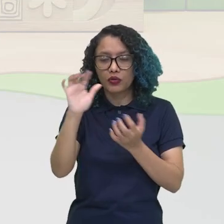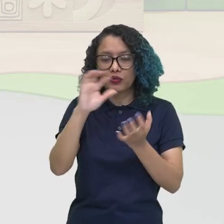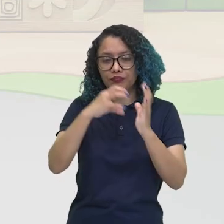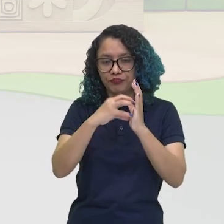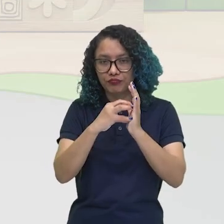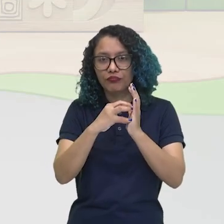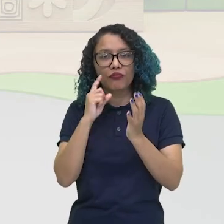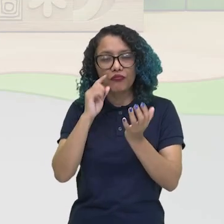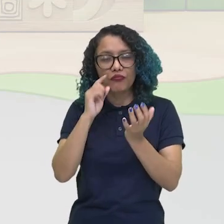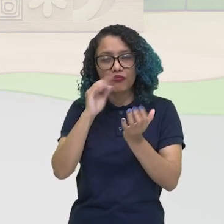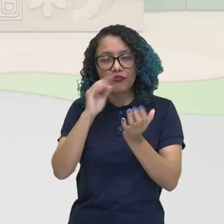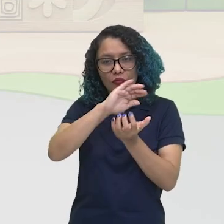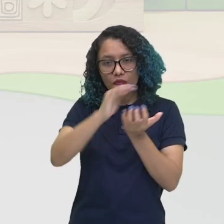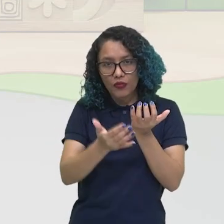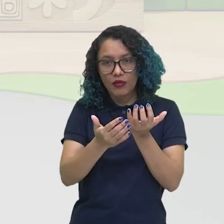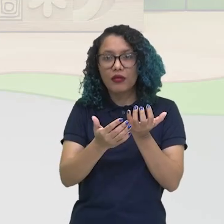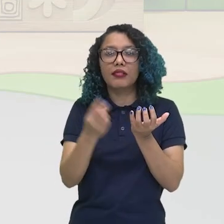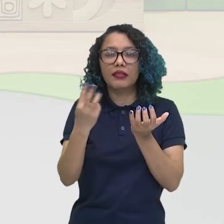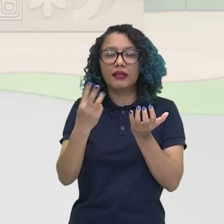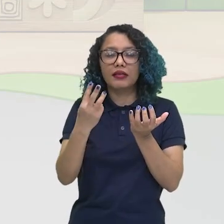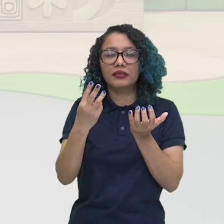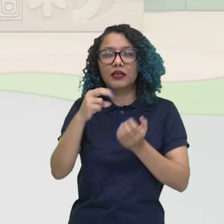que representa aí